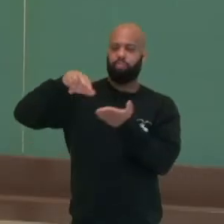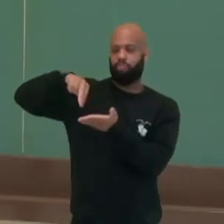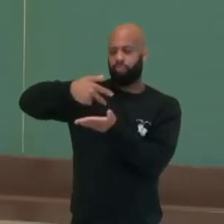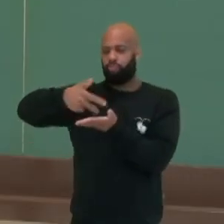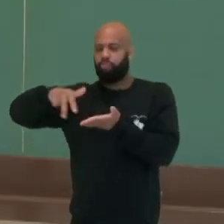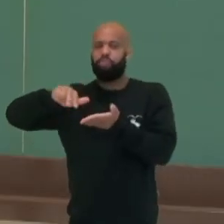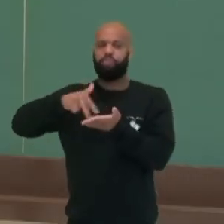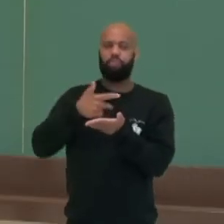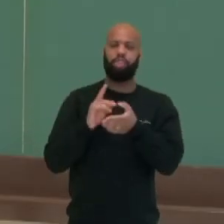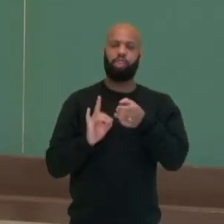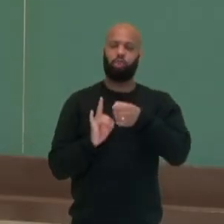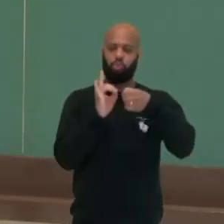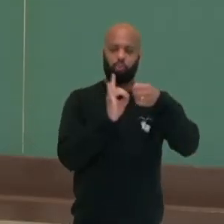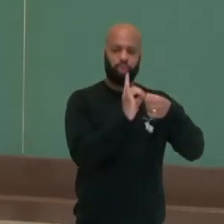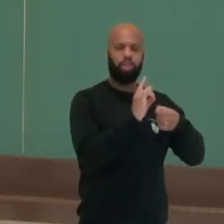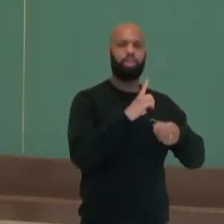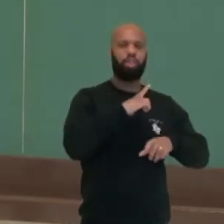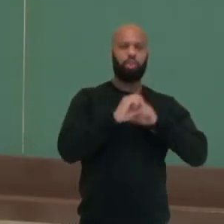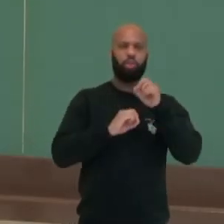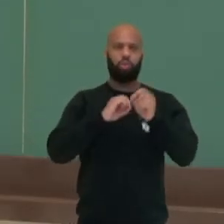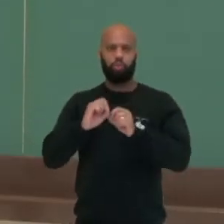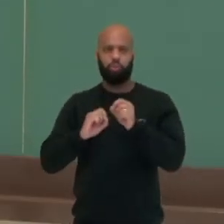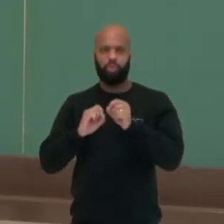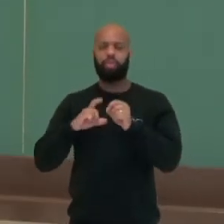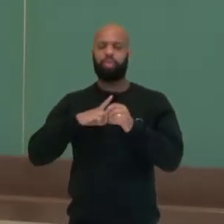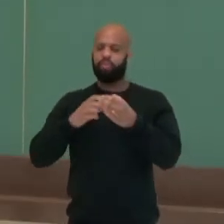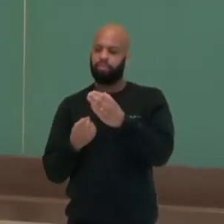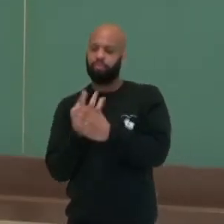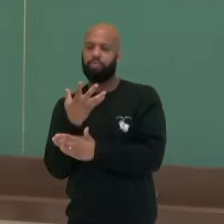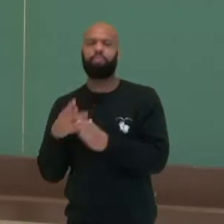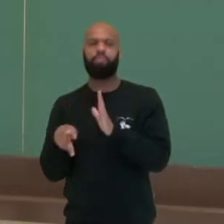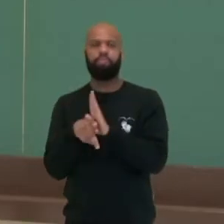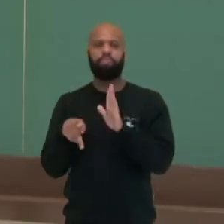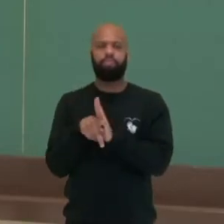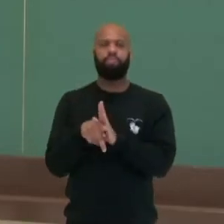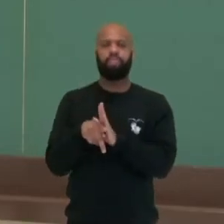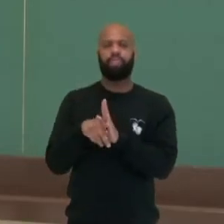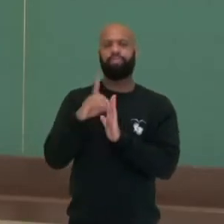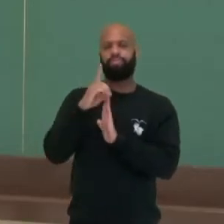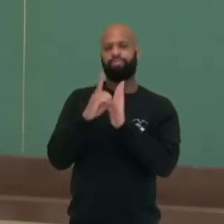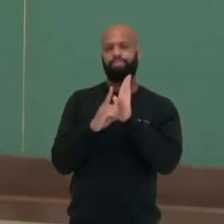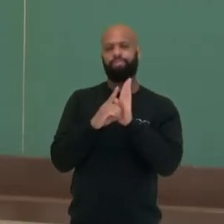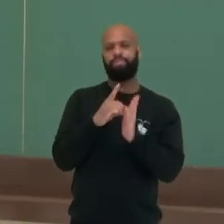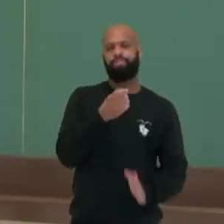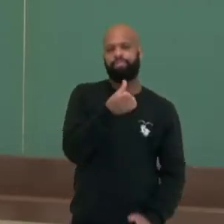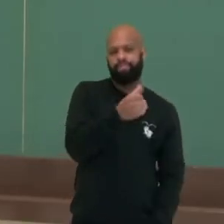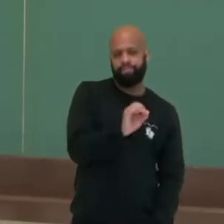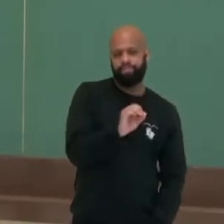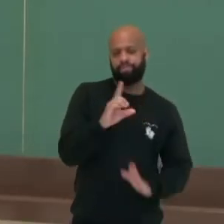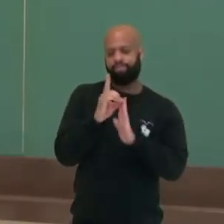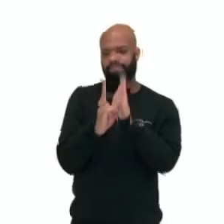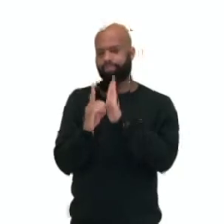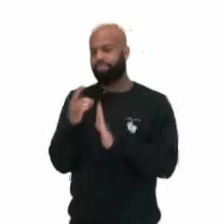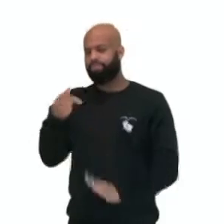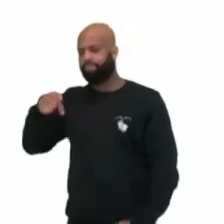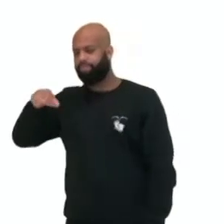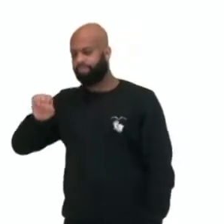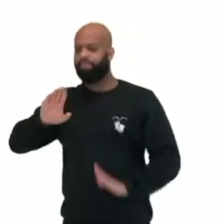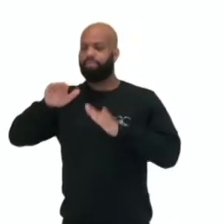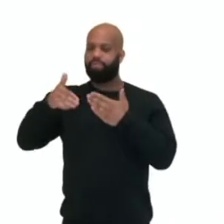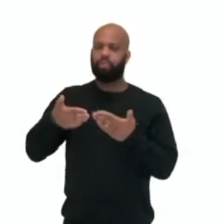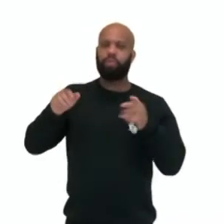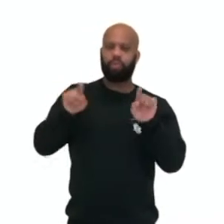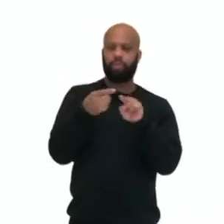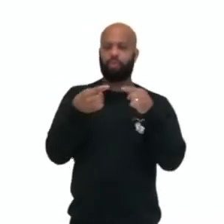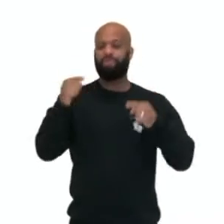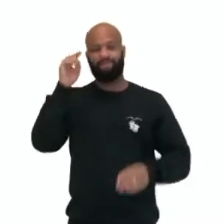urbanas têm a sua origem normalmente na década de 60 e 70. A música é a principal